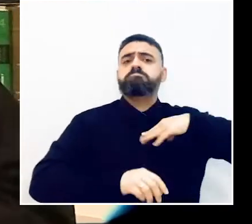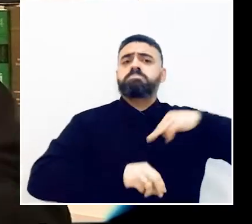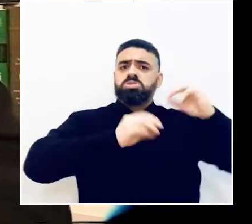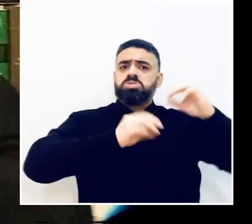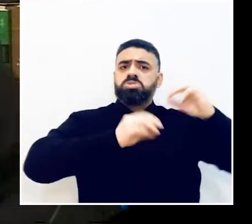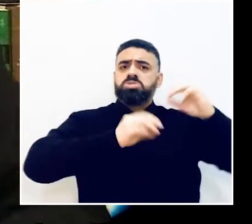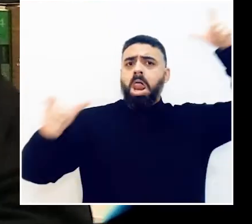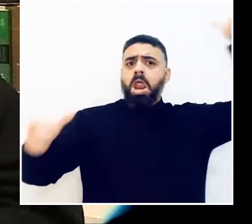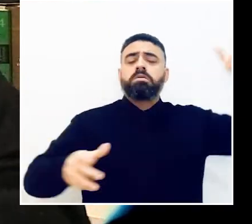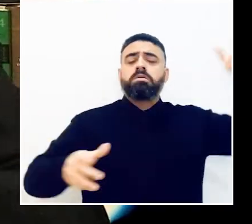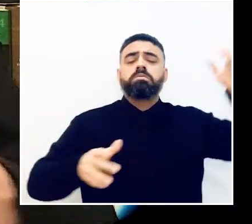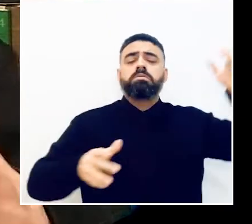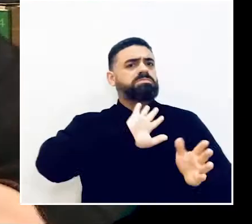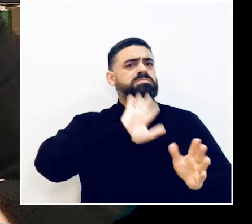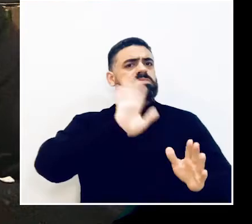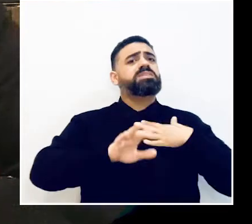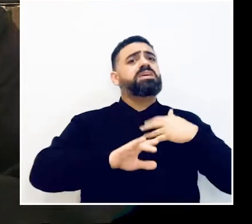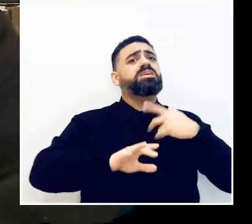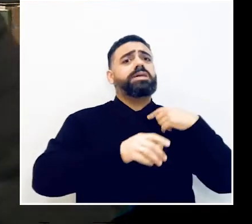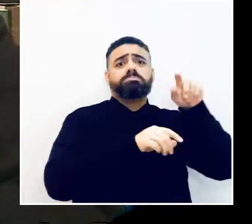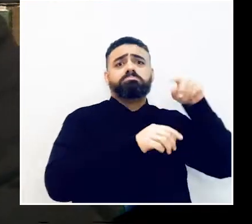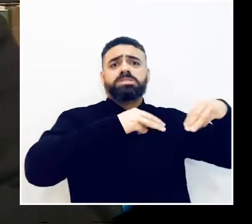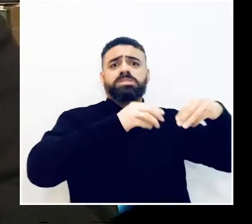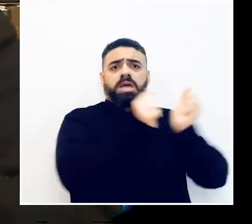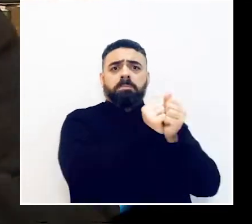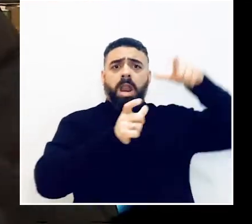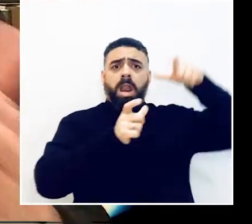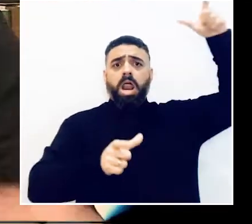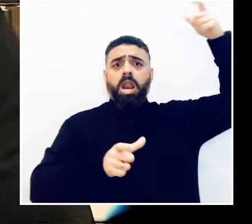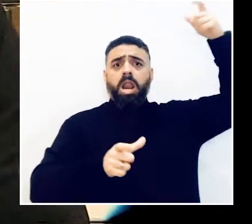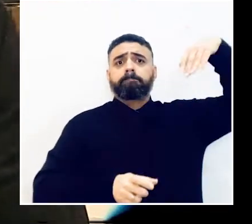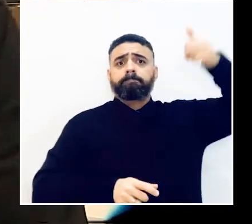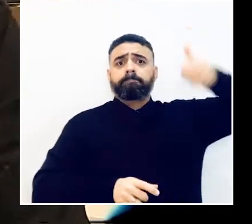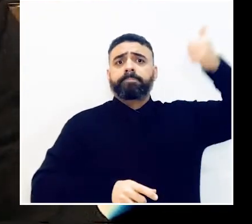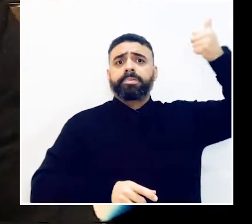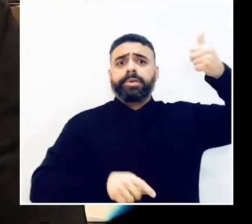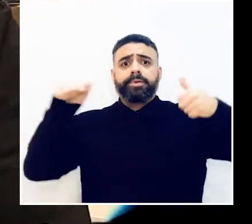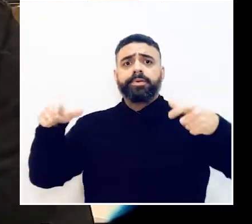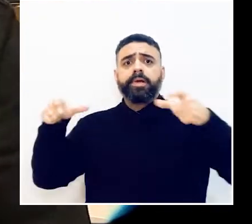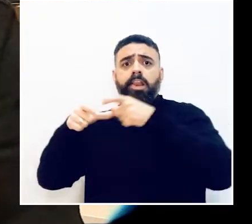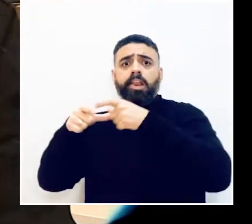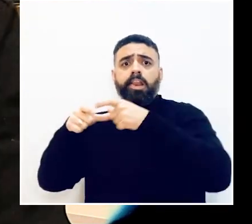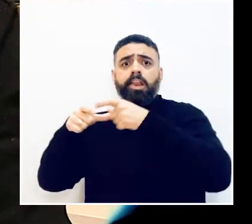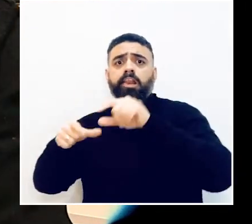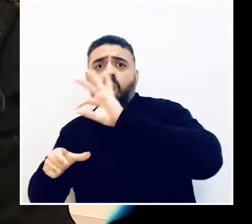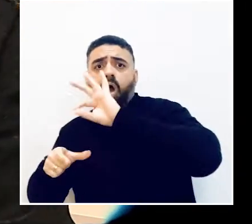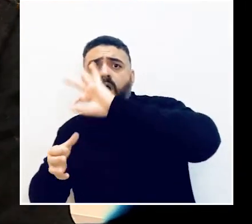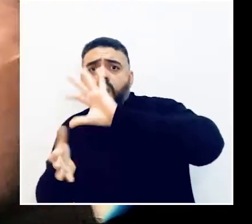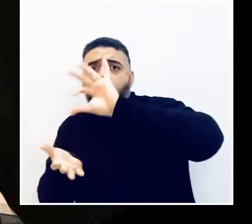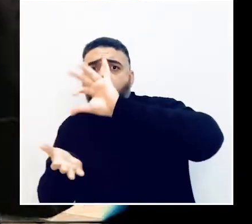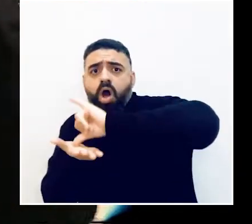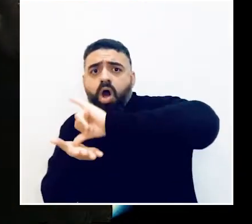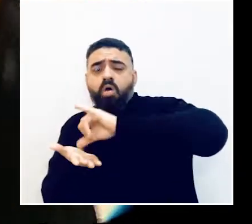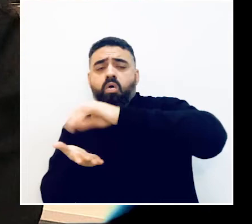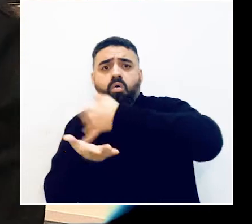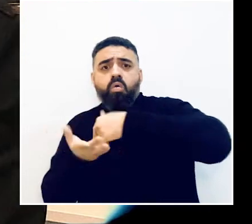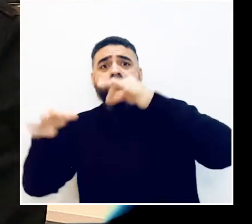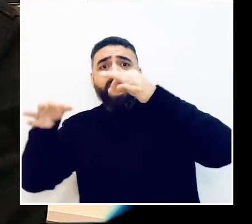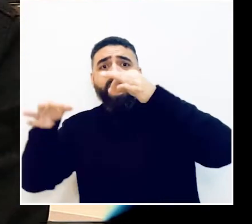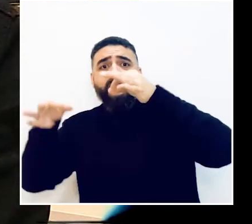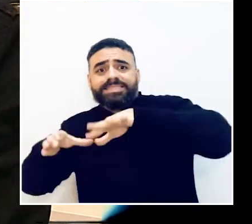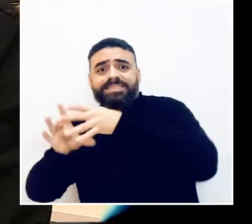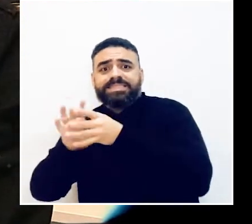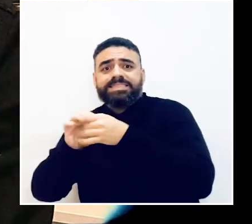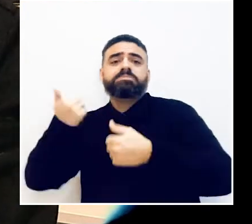que a minha música seja escutada, quero que o meu ministério cresça. E muitas vezes a gente tem a tendência de querer ser maior do que o